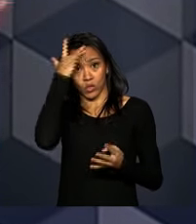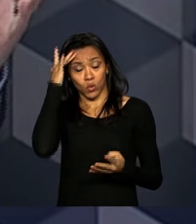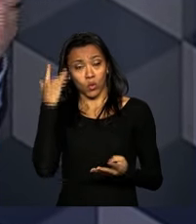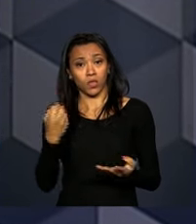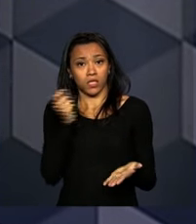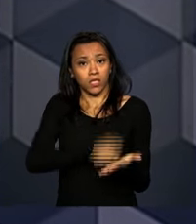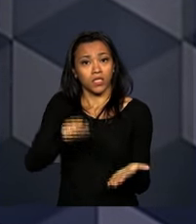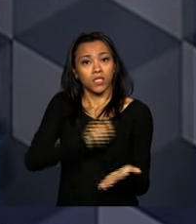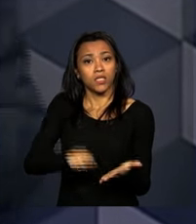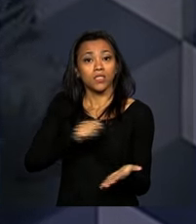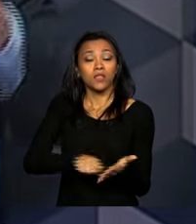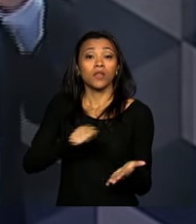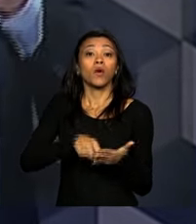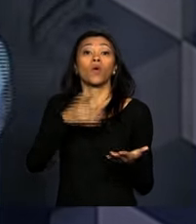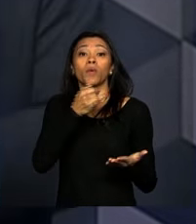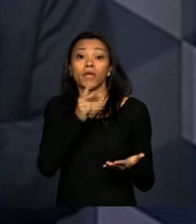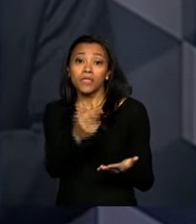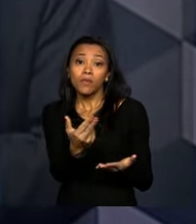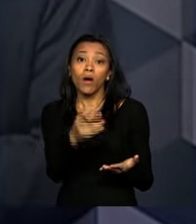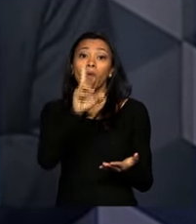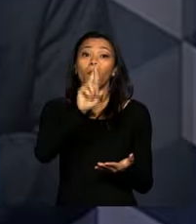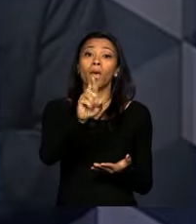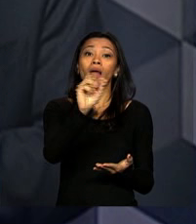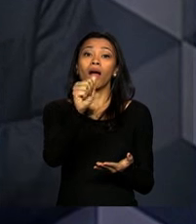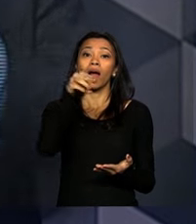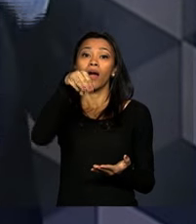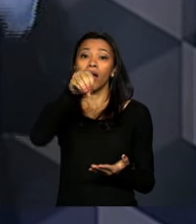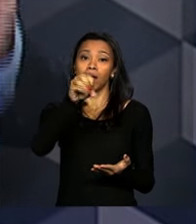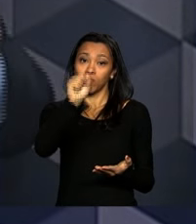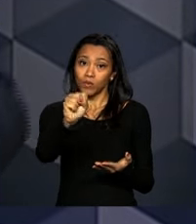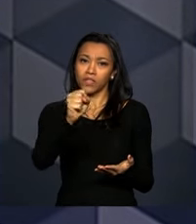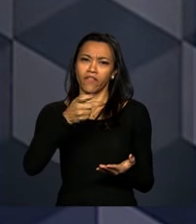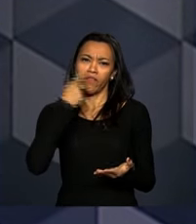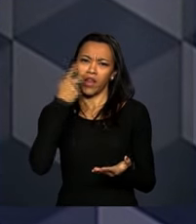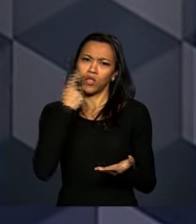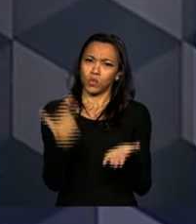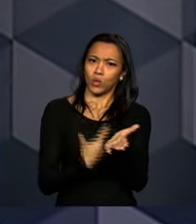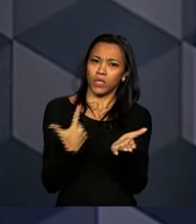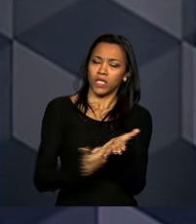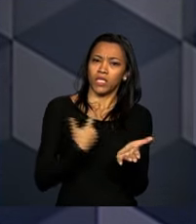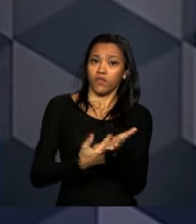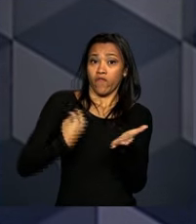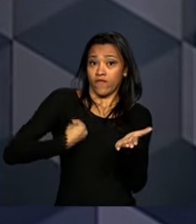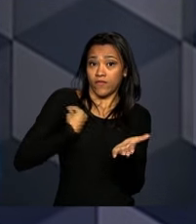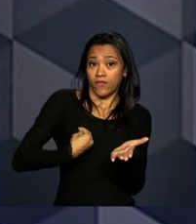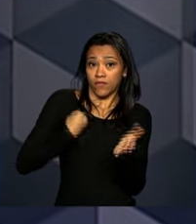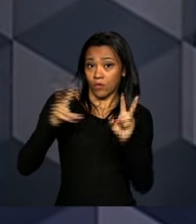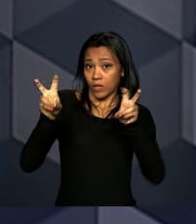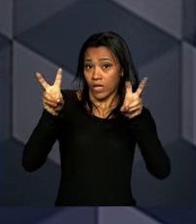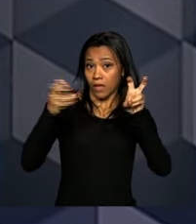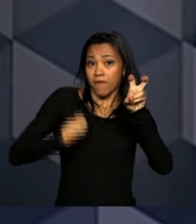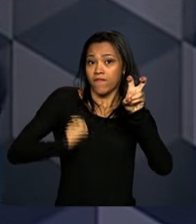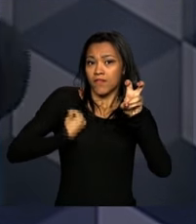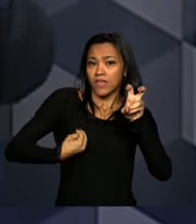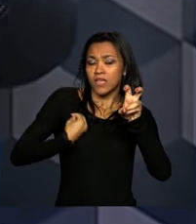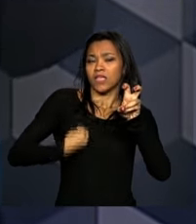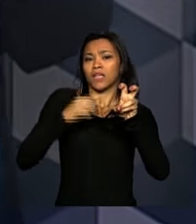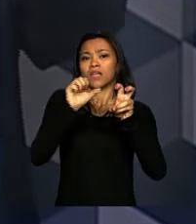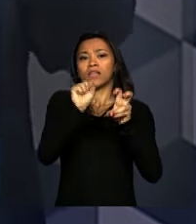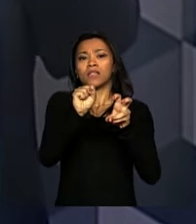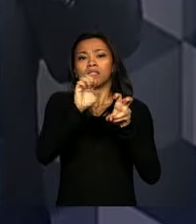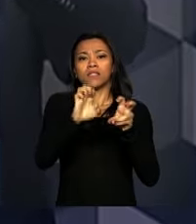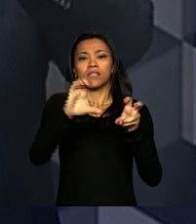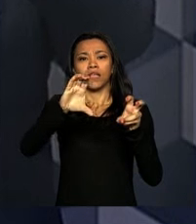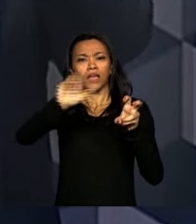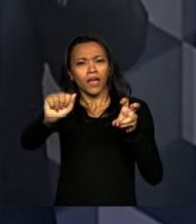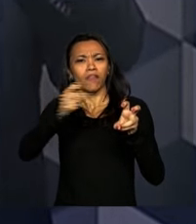como Graciliano Ramos, as suas vidas secas, denunciando também o espectro da fome. De repente, um passo